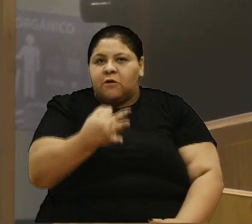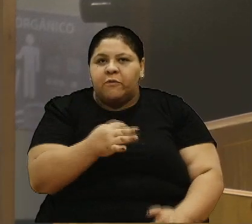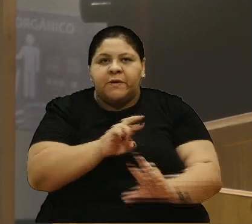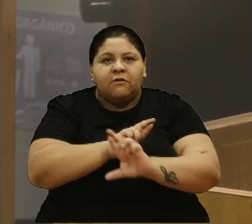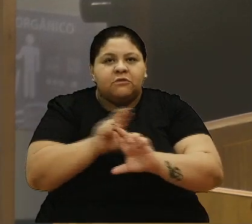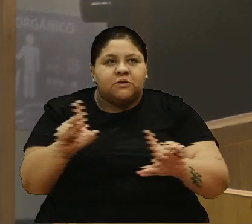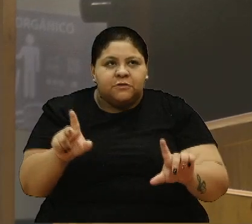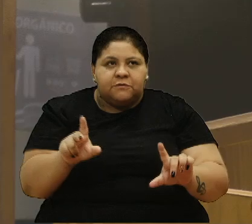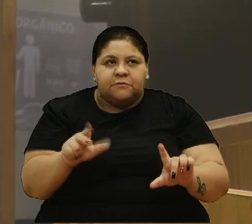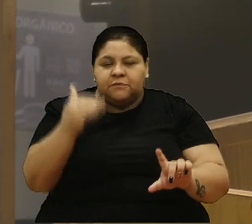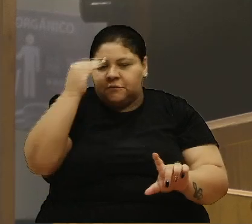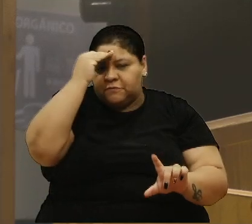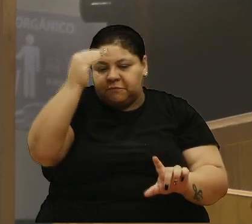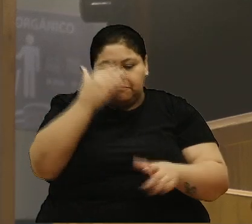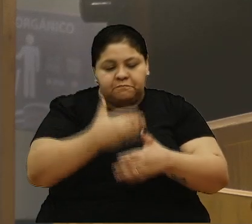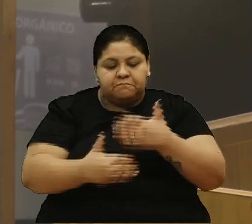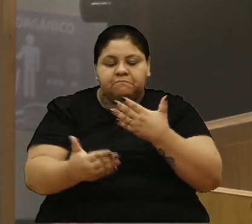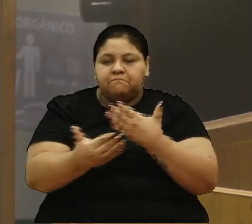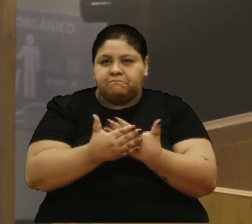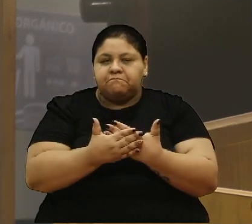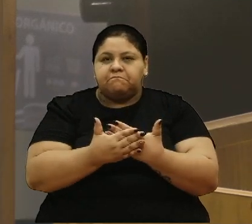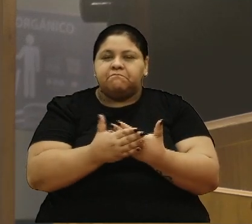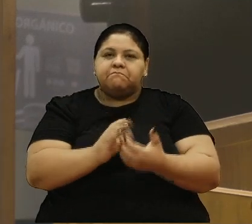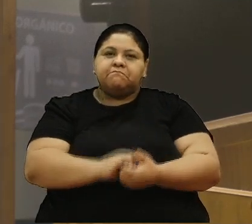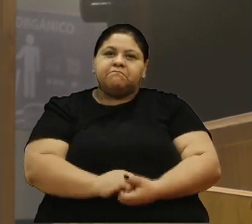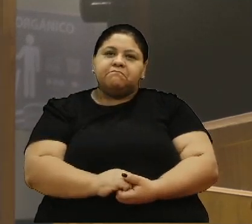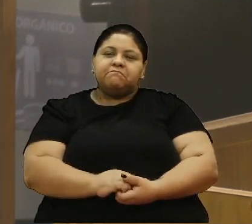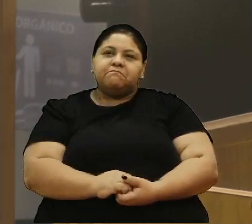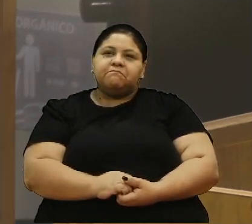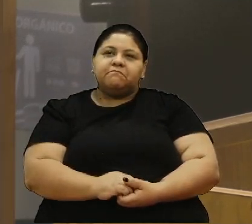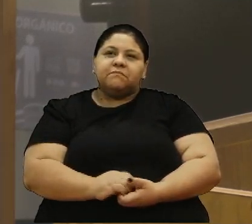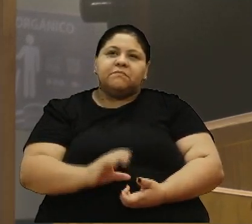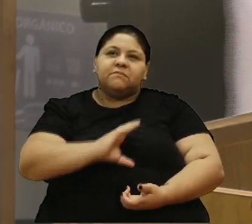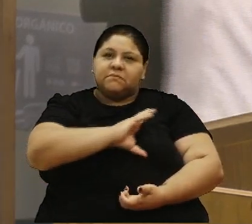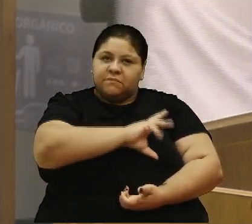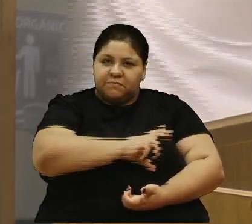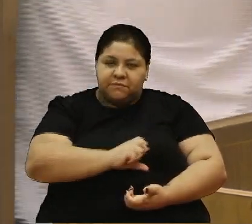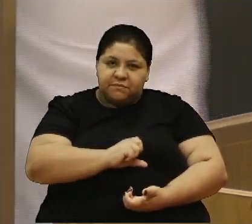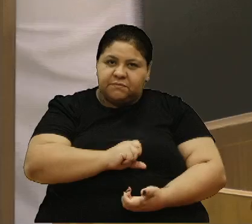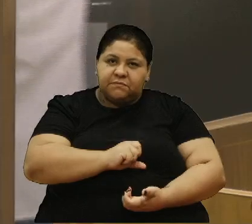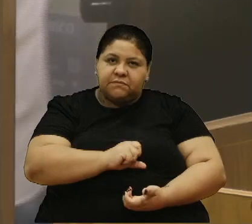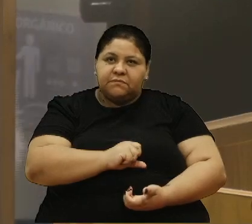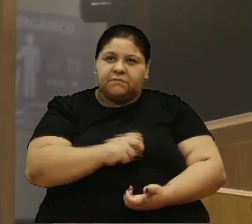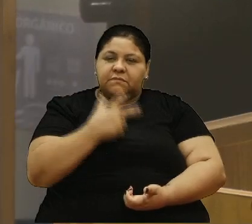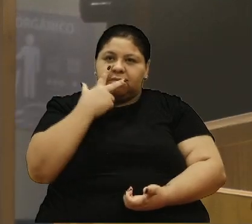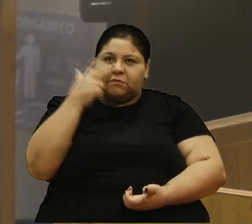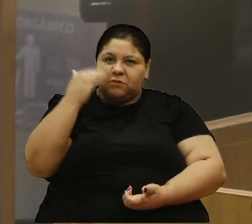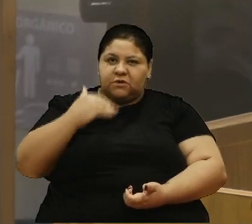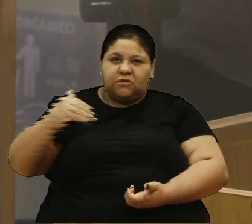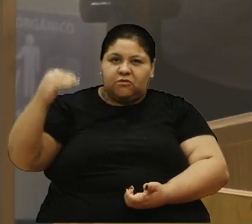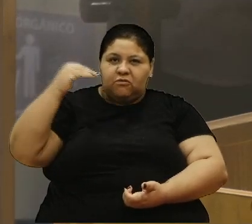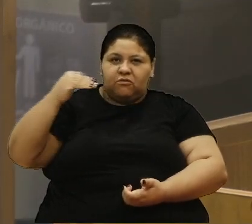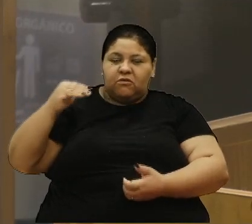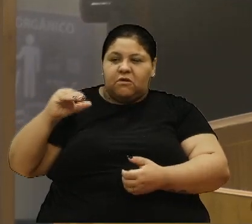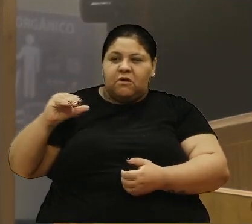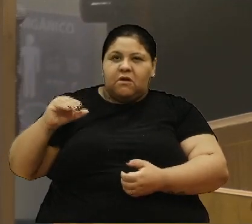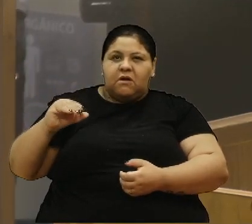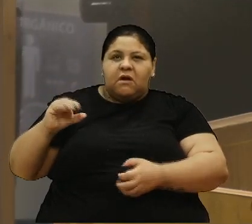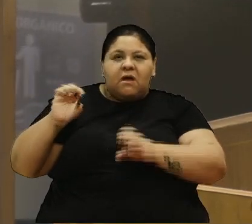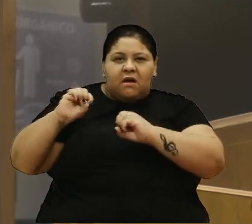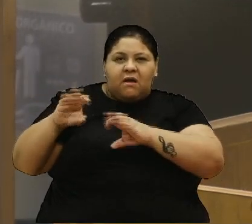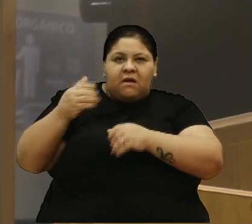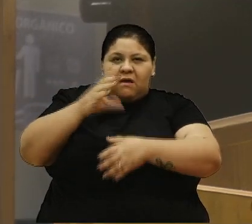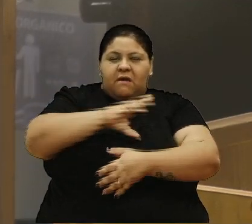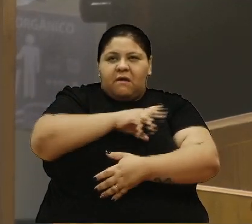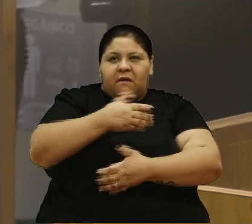contrária, né? Respeitando a todos e amando, assim como o nosso líder nos ensinou a amar a todos, né?